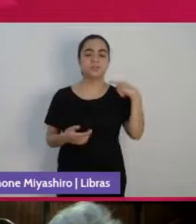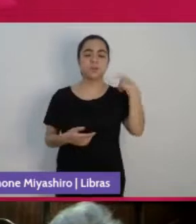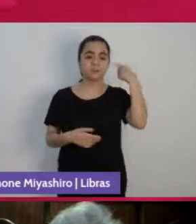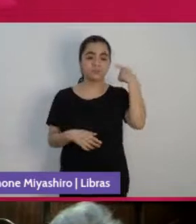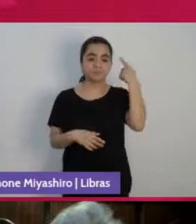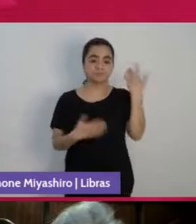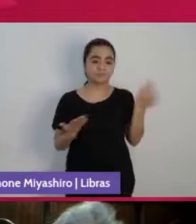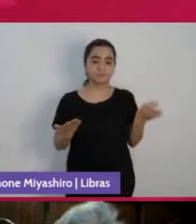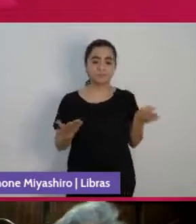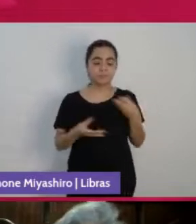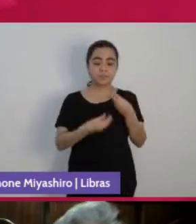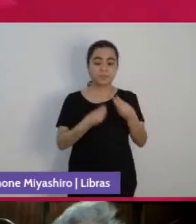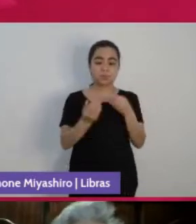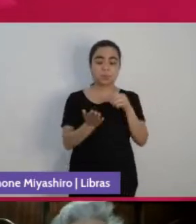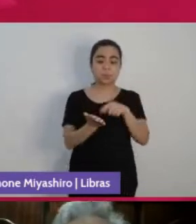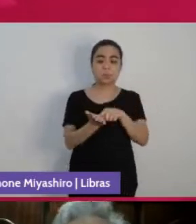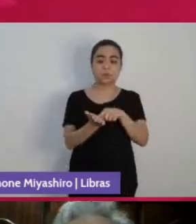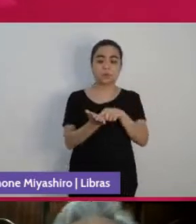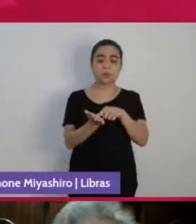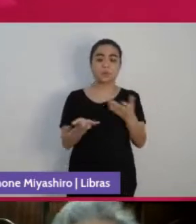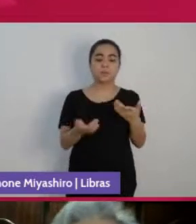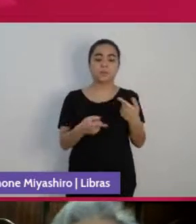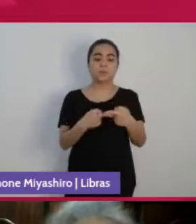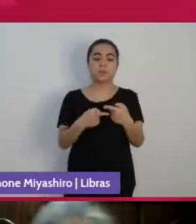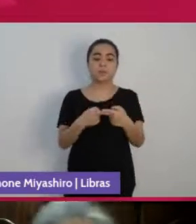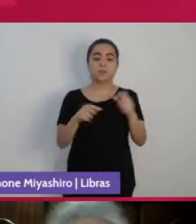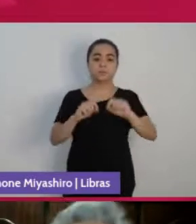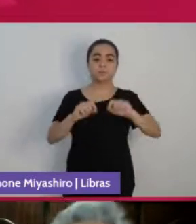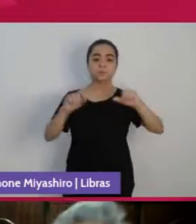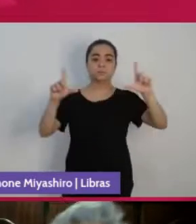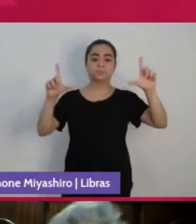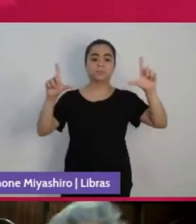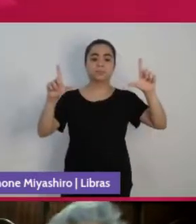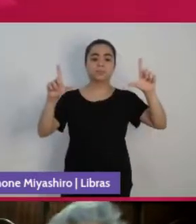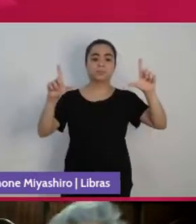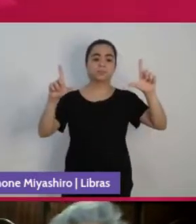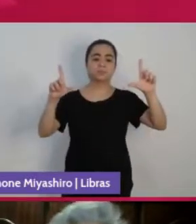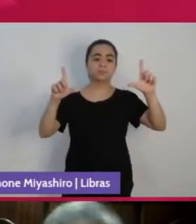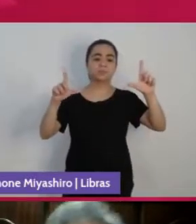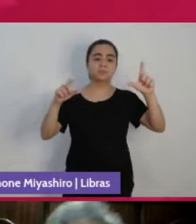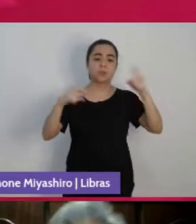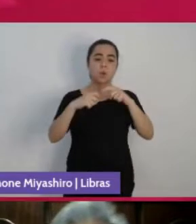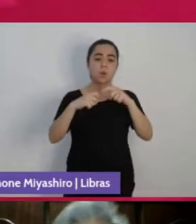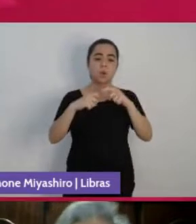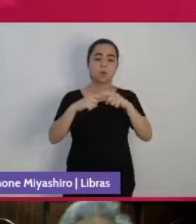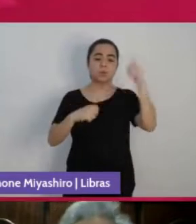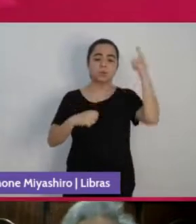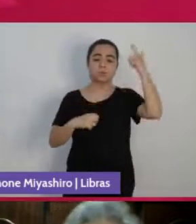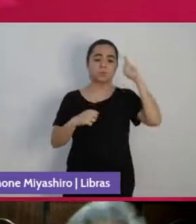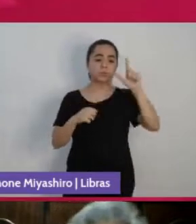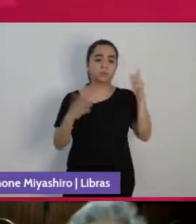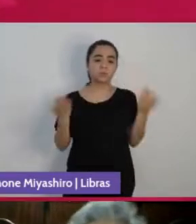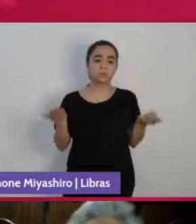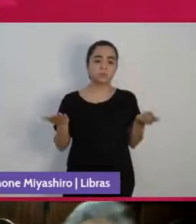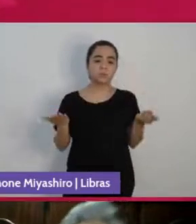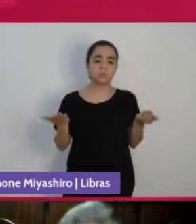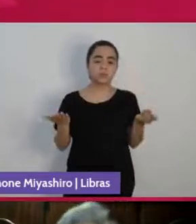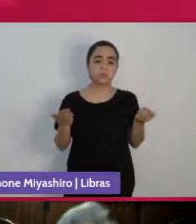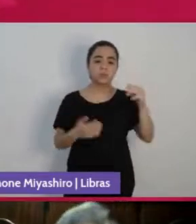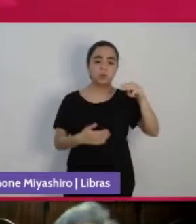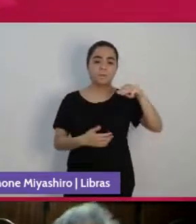fazendo isso? Por quê? Ampliar a tela, o médico amplia. Não precisa.